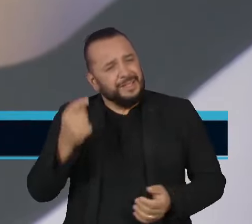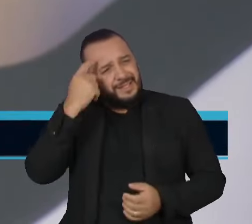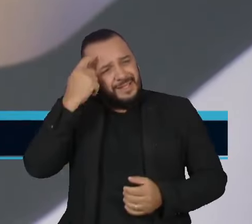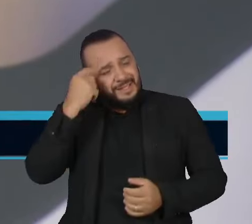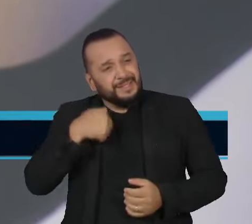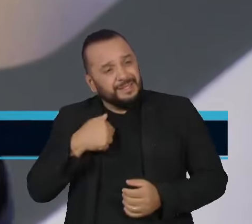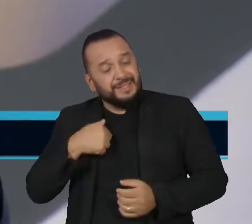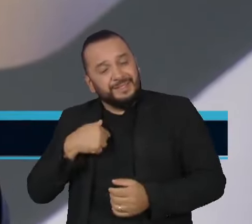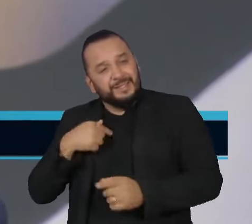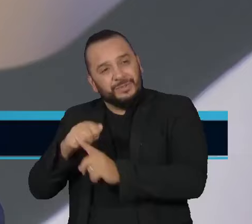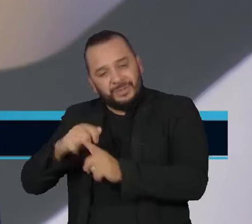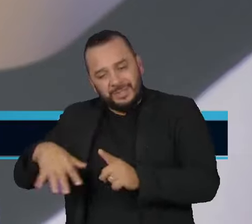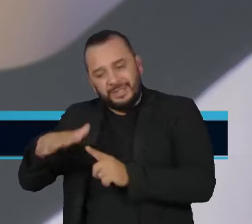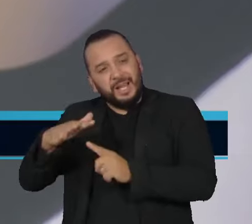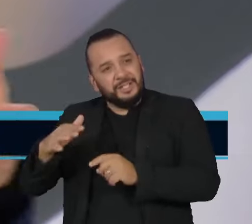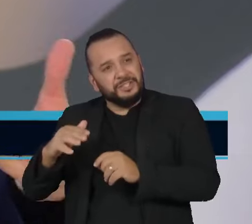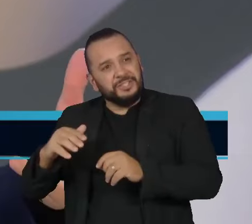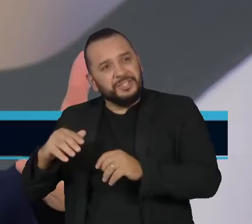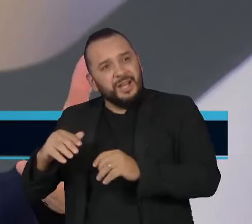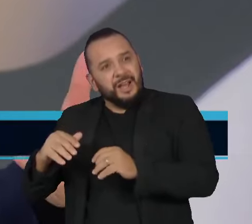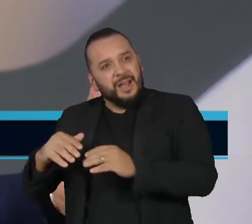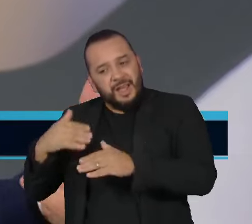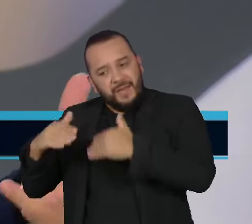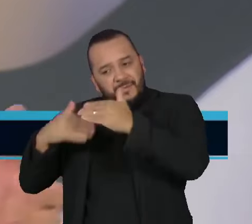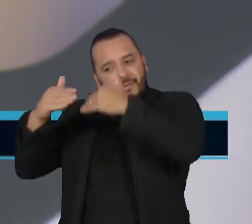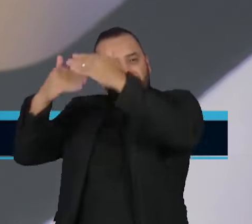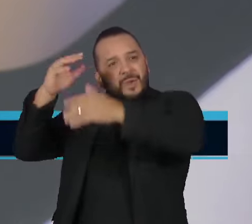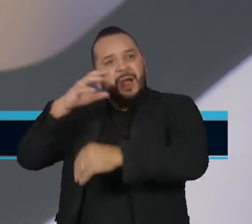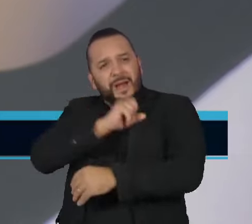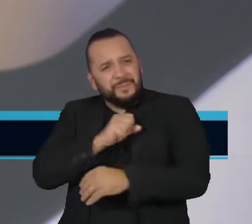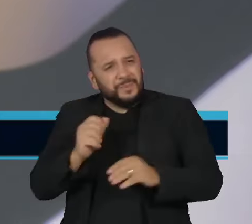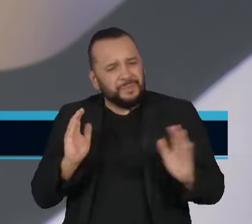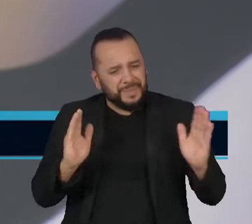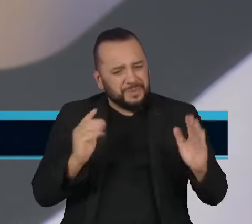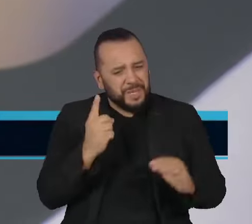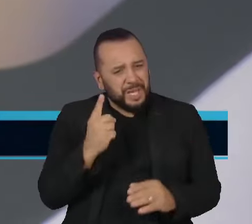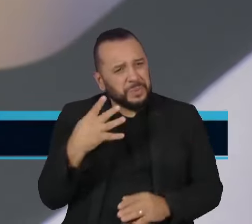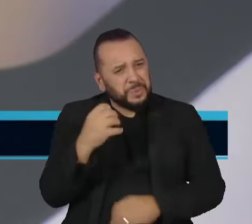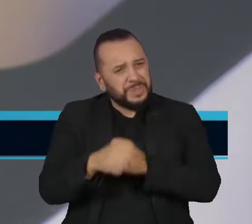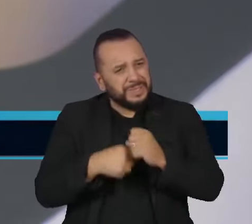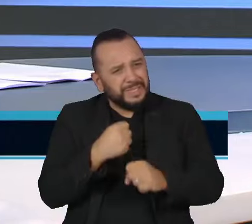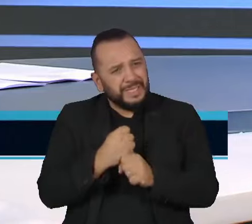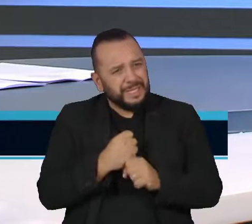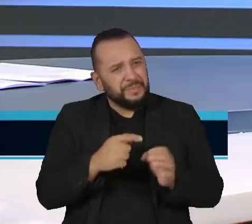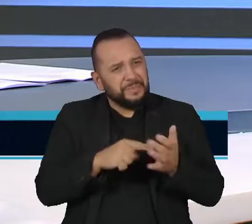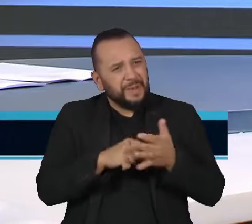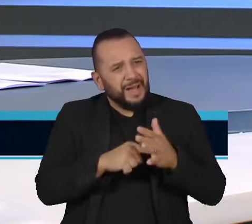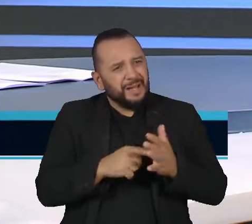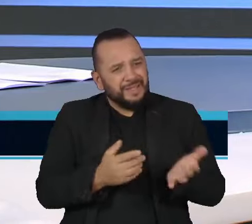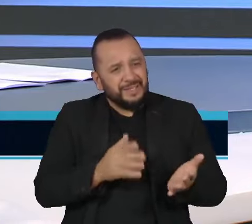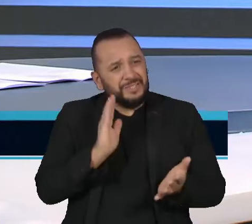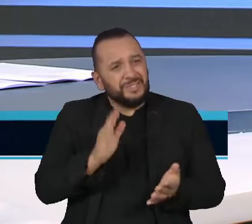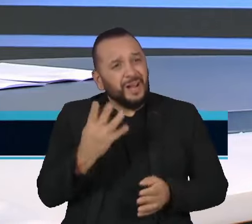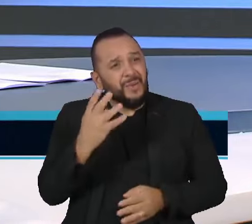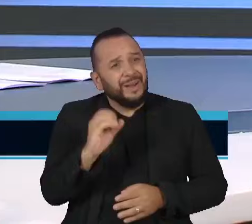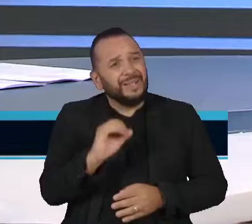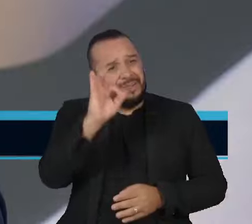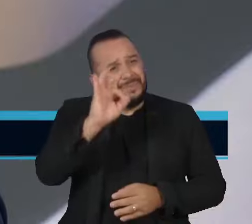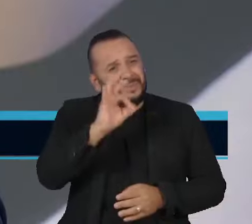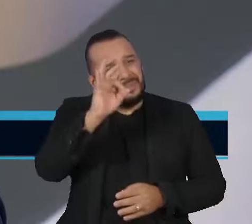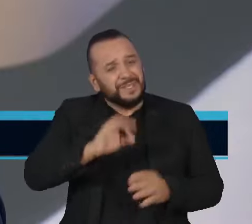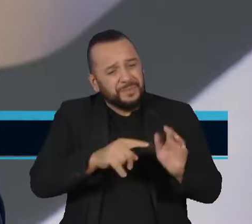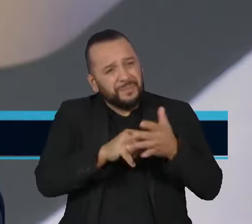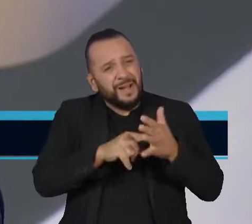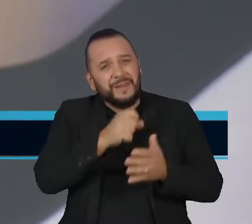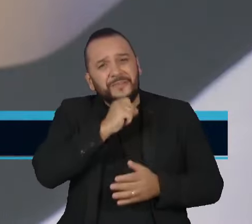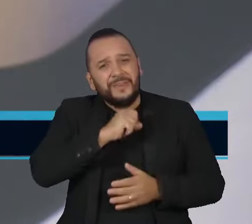exponencial Alucinante não dá é muito antigo e quase 40% já tá sucateado então a gente precisa